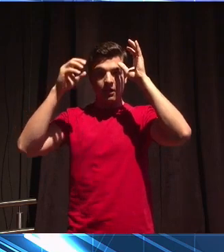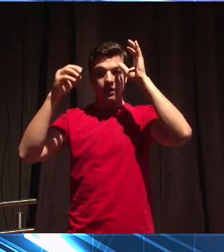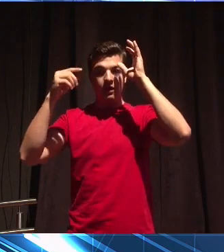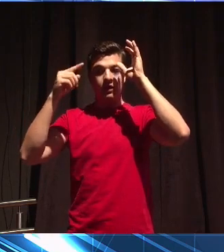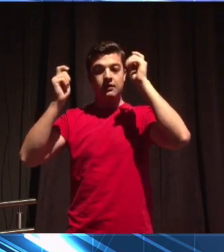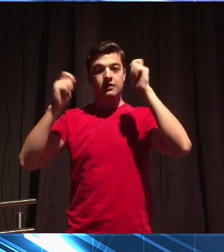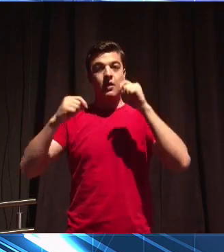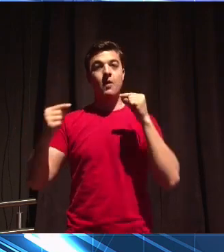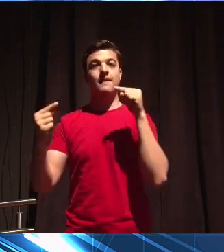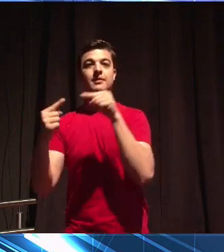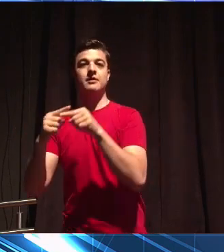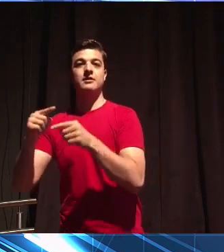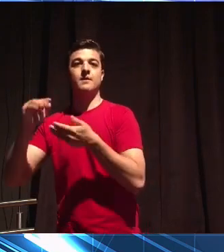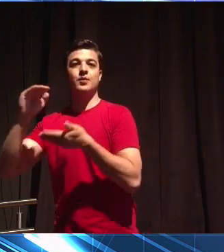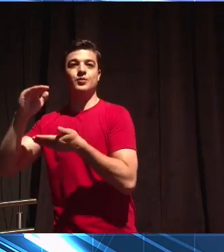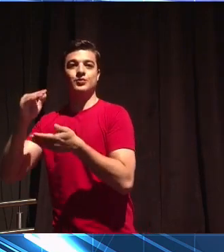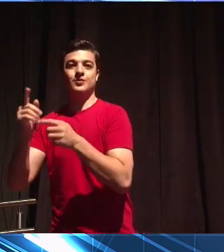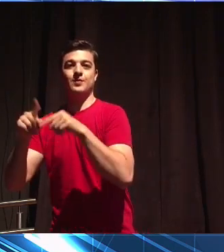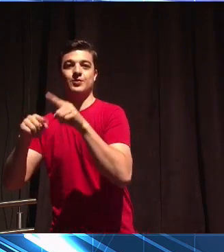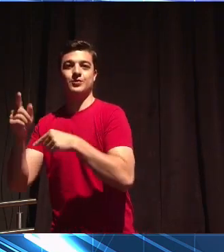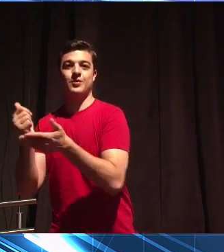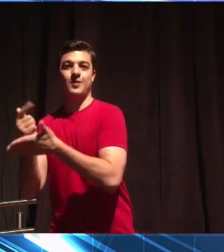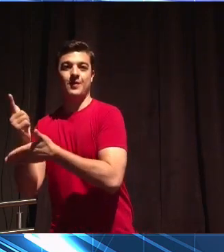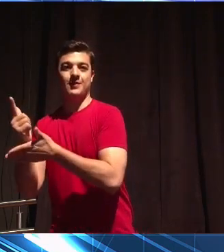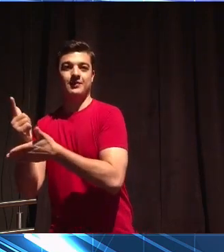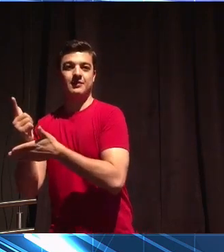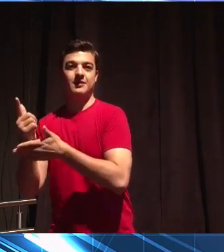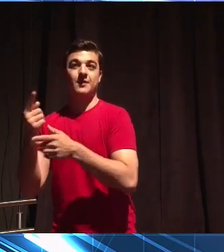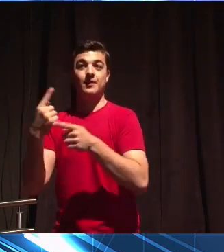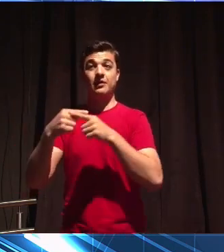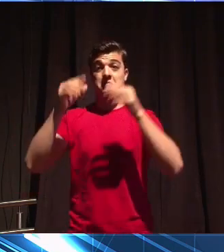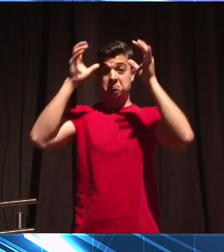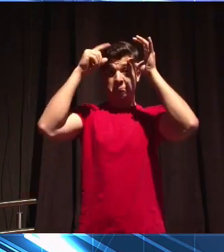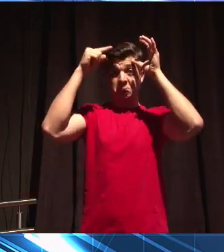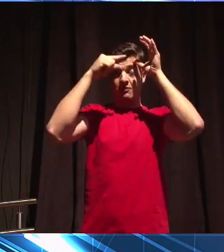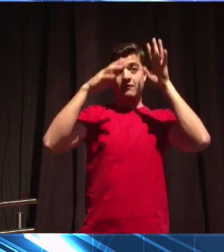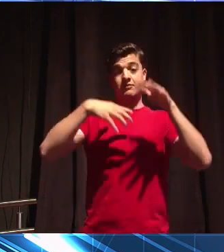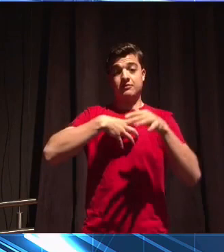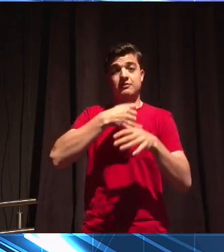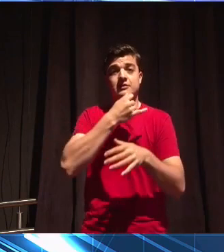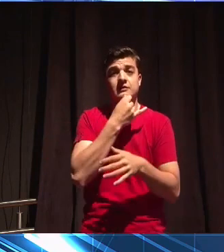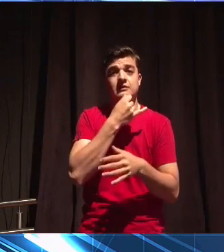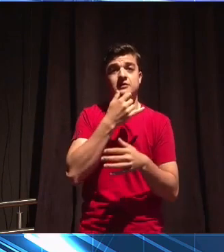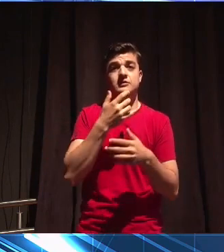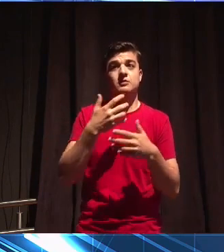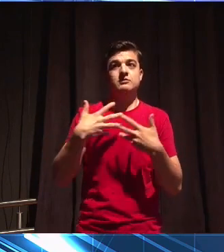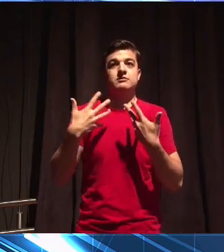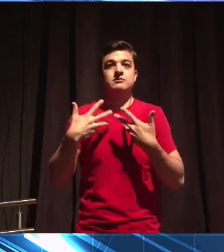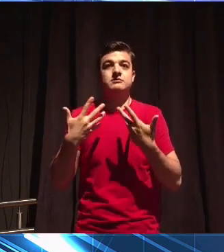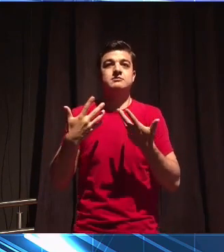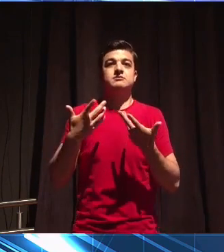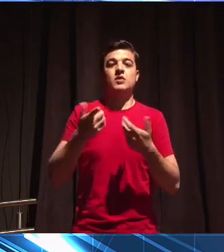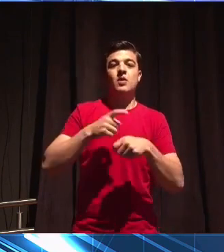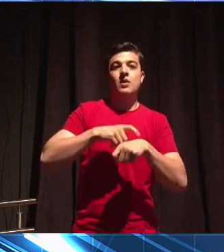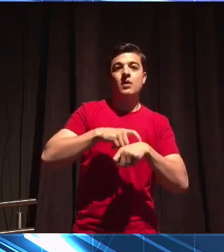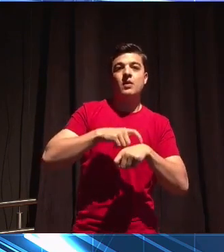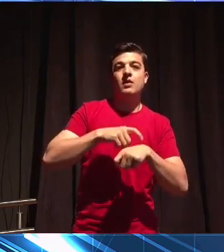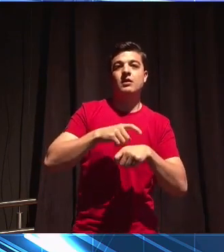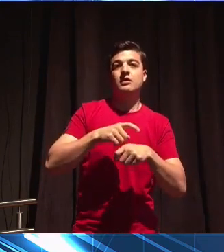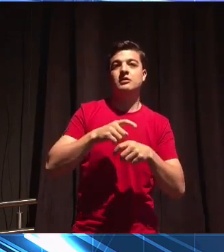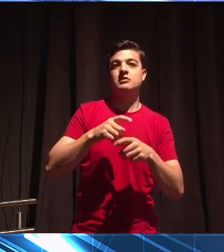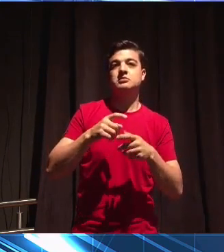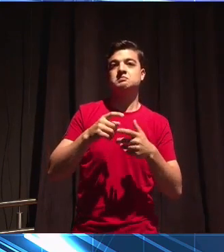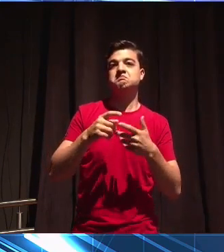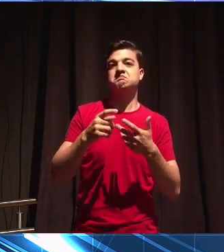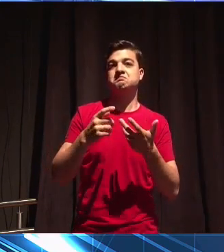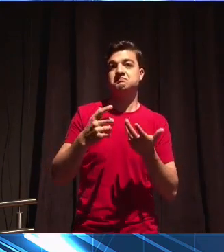aspecto. A gente sai daqui de um "ah, quem comprou isso também levou isso às 5 da tarde" para virar um "olha, tu comprou